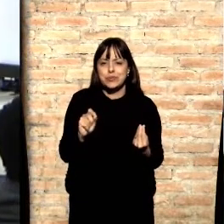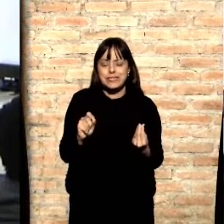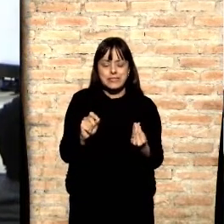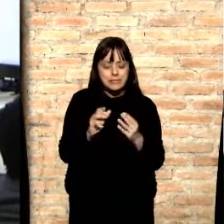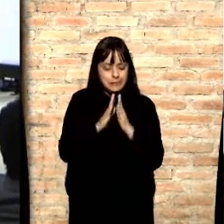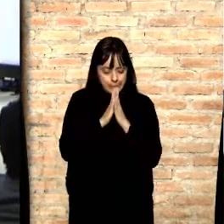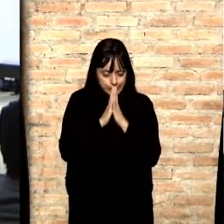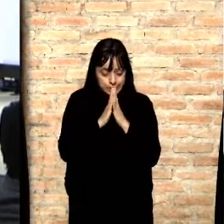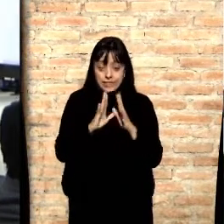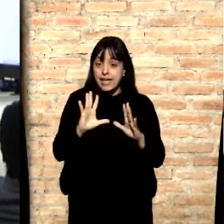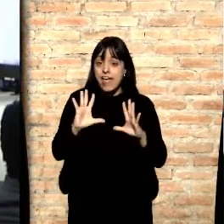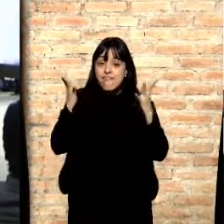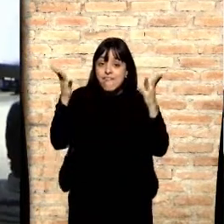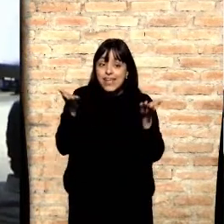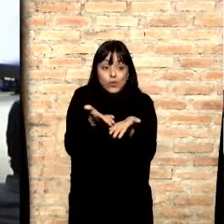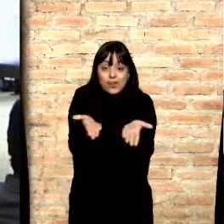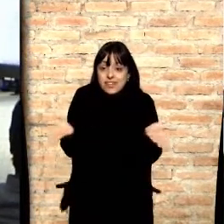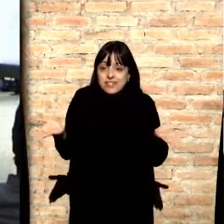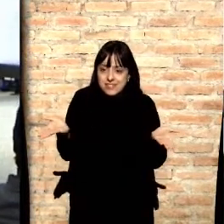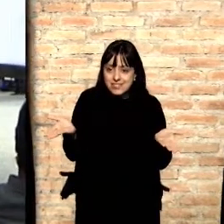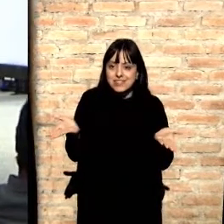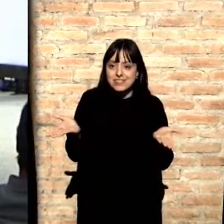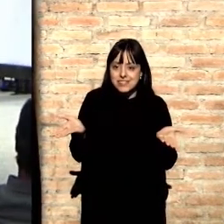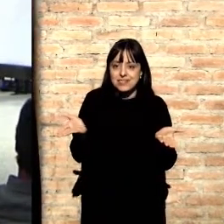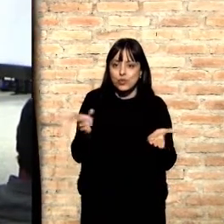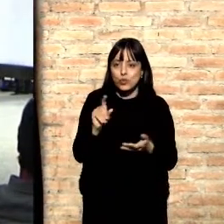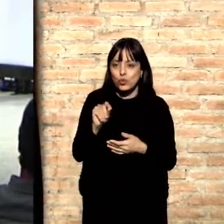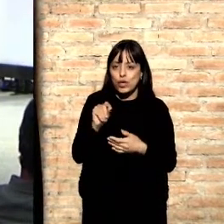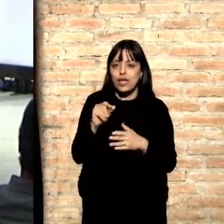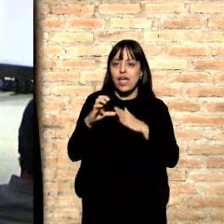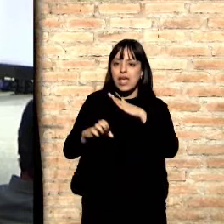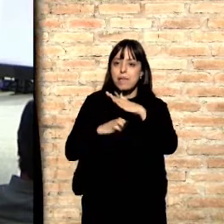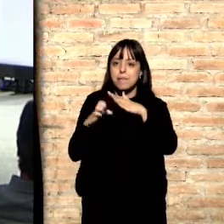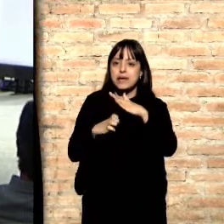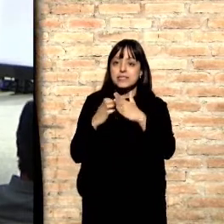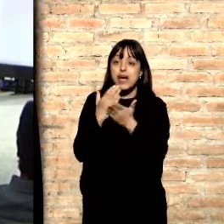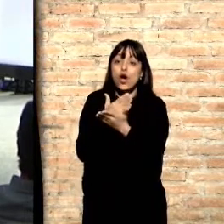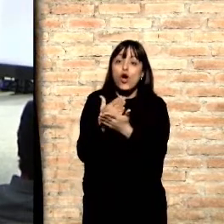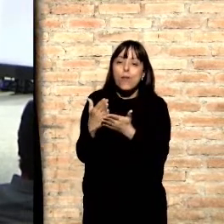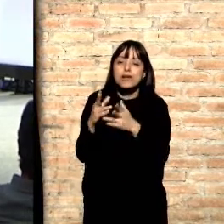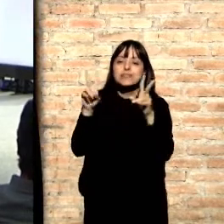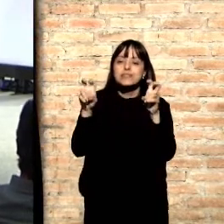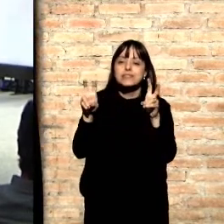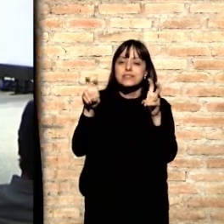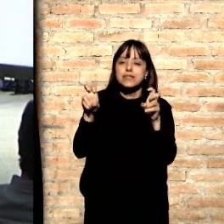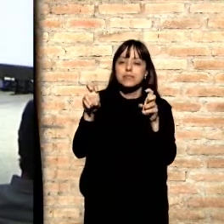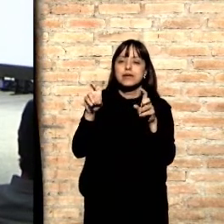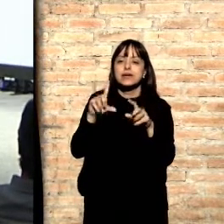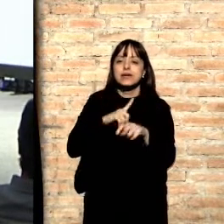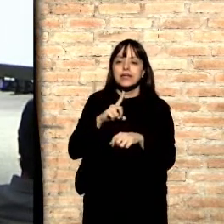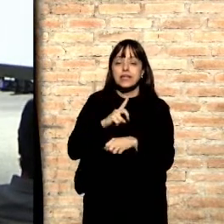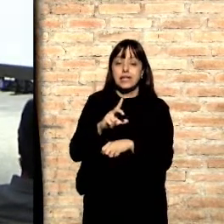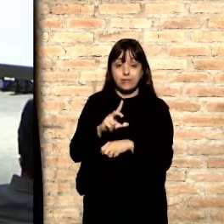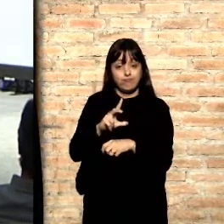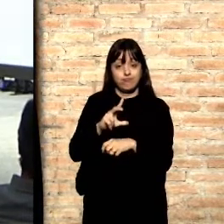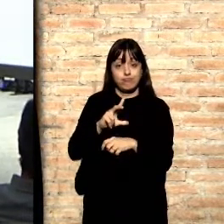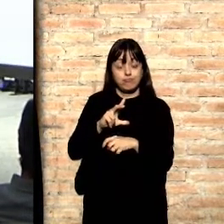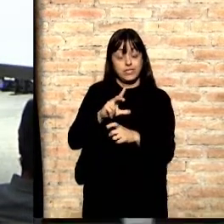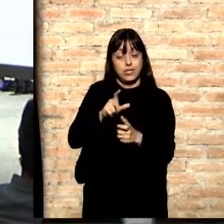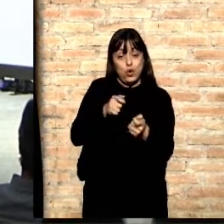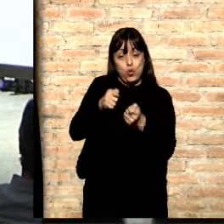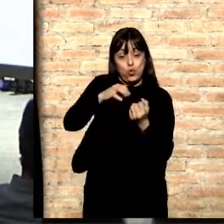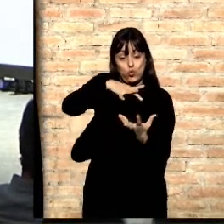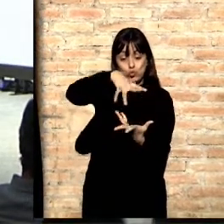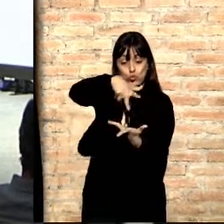eventos como esse aspecto as empresas começando a falar de sustentabilidade não só de sustentável